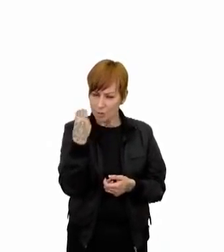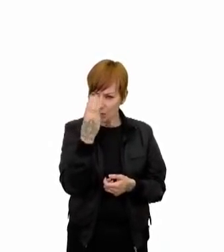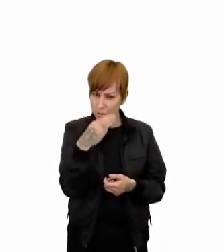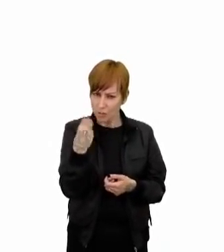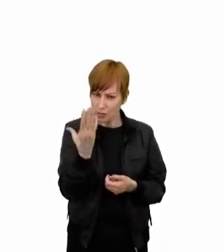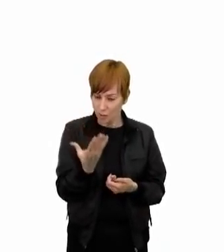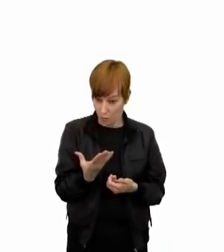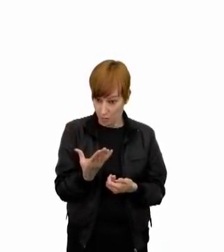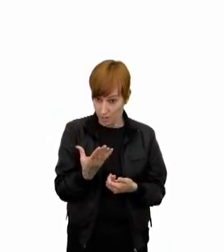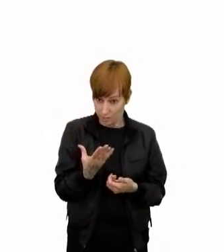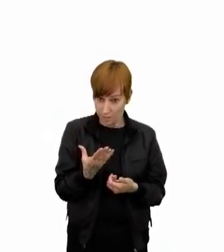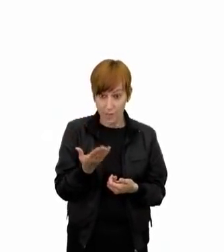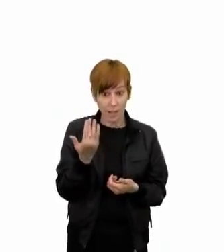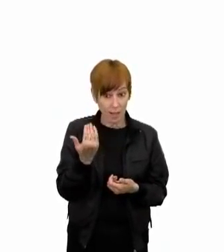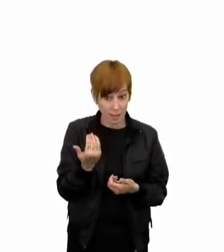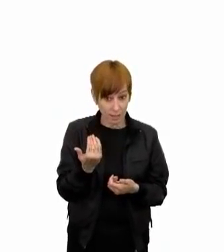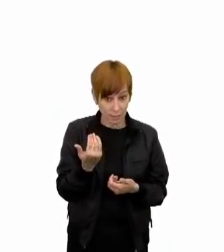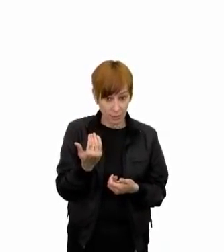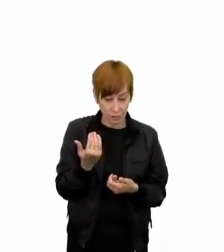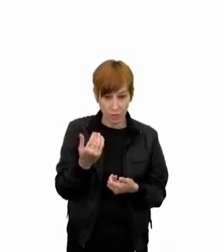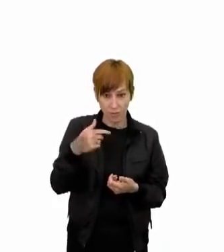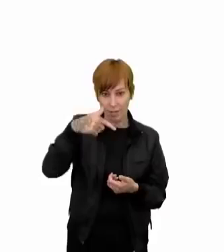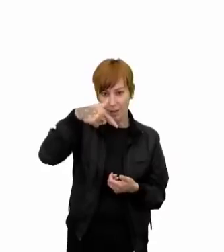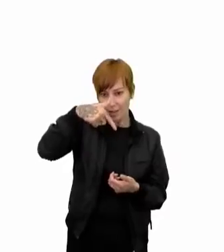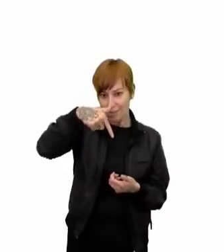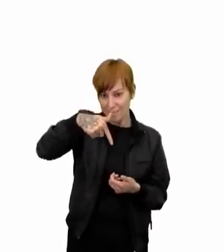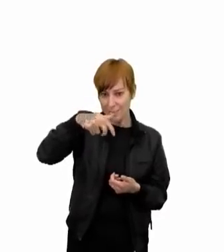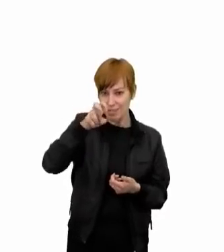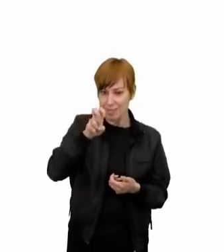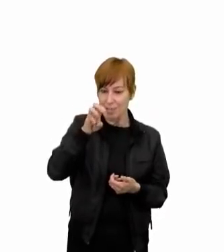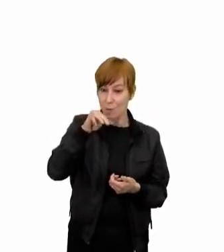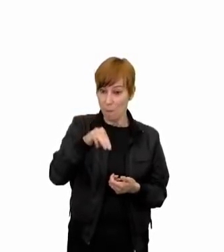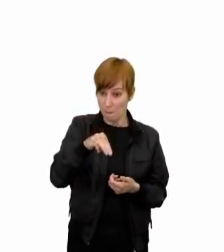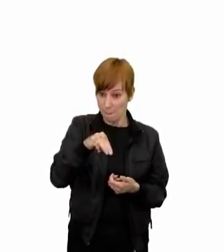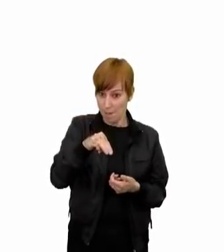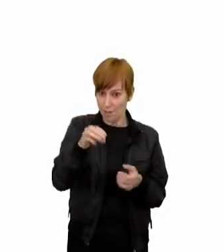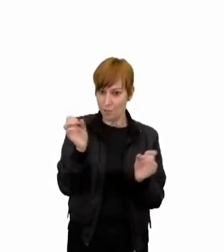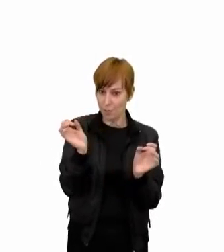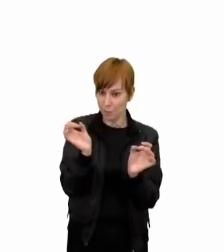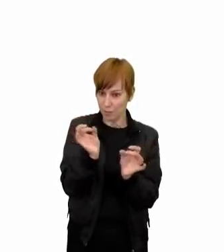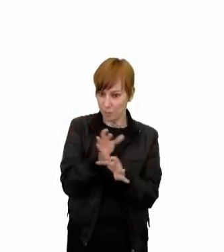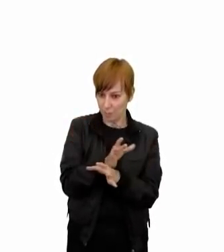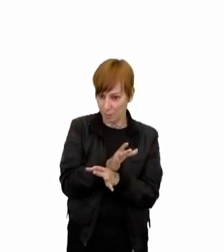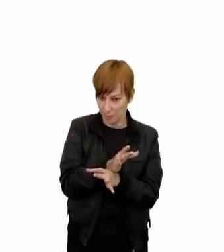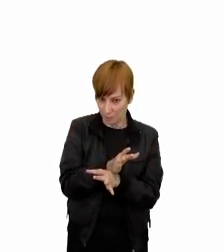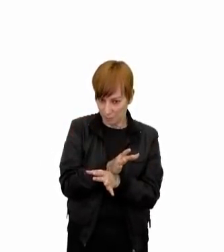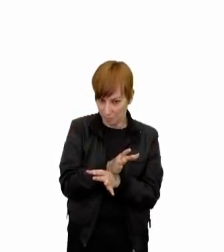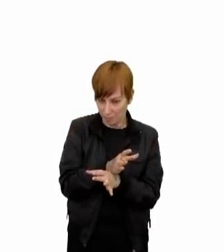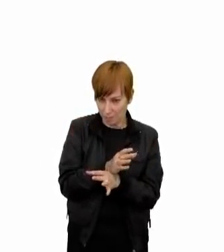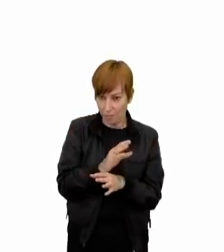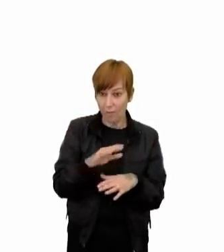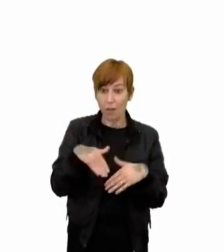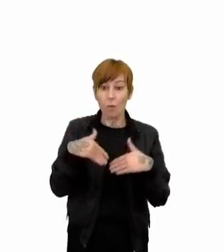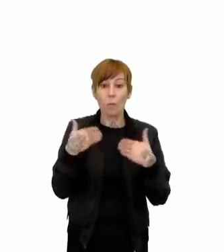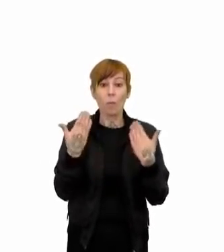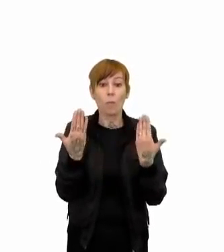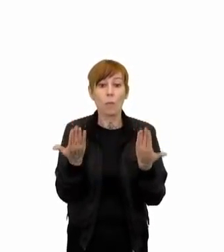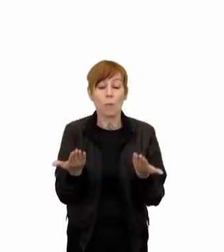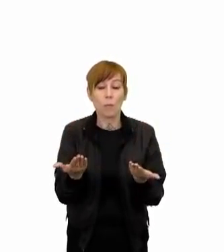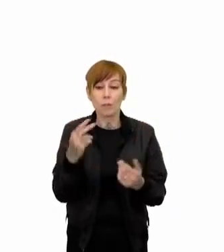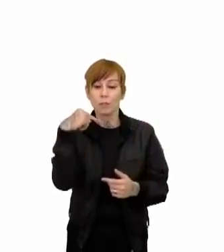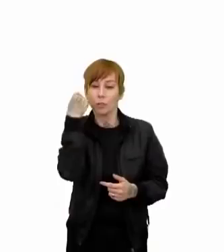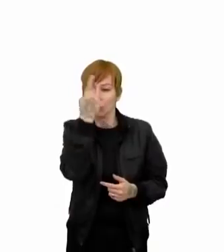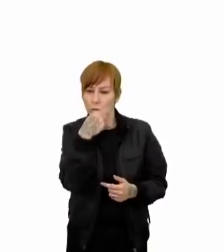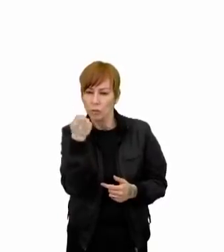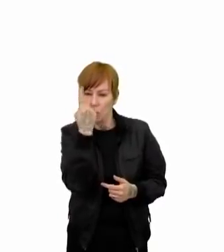fazia 75 metros quadrados. Eu quero saber quantas horas, ó, vou pôr um X aqui, quantas horas eu vou